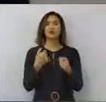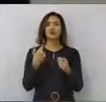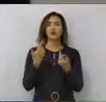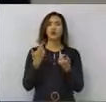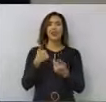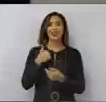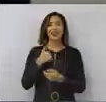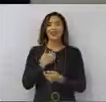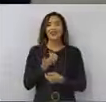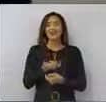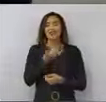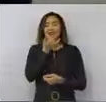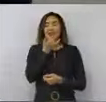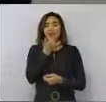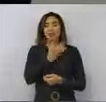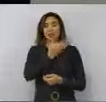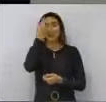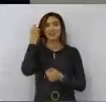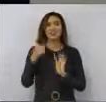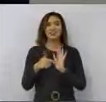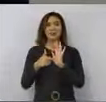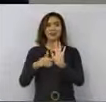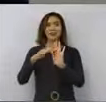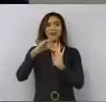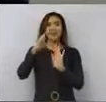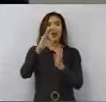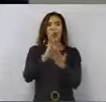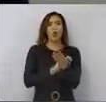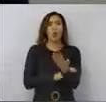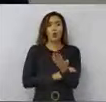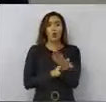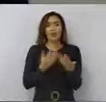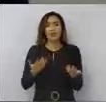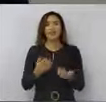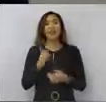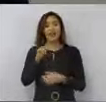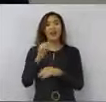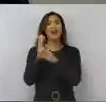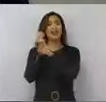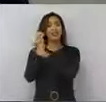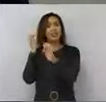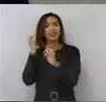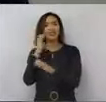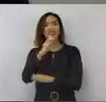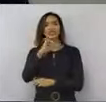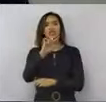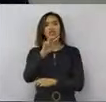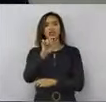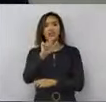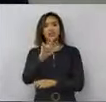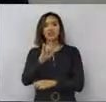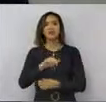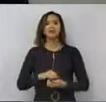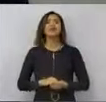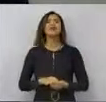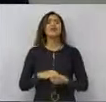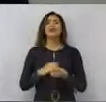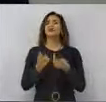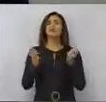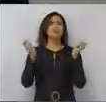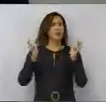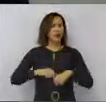vacilei, eu não apresentei o currículo do doutor De Angelis. Está dispensado. Ele é engenheiro civil, extremamente experiente, capacitado,